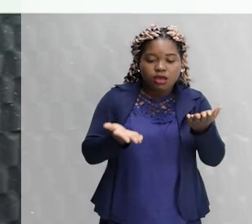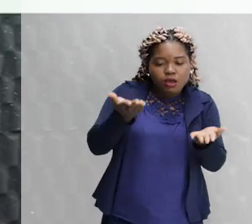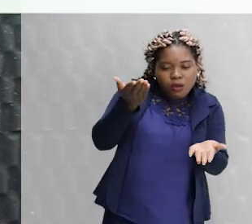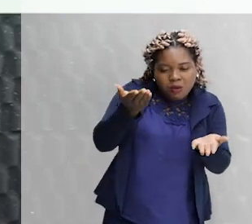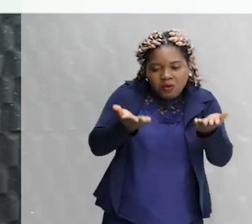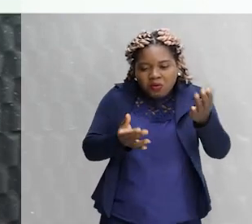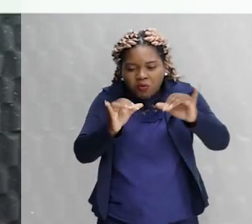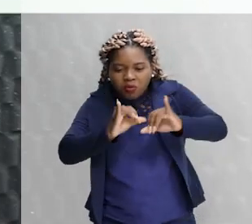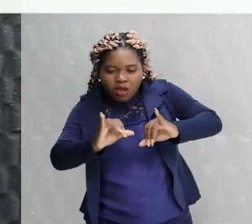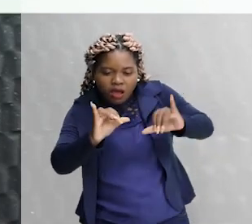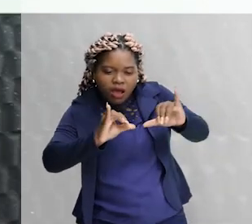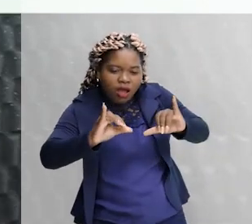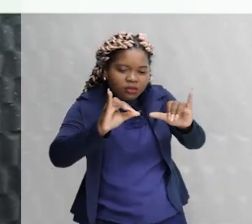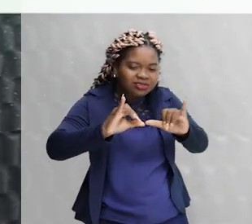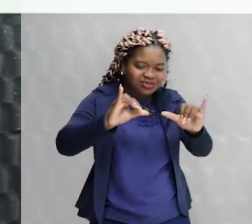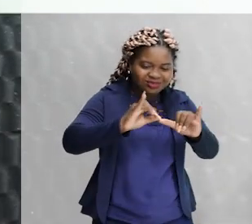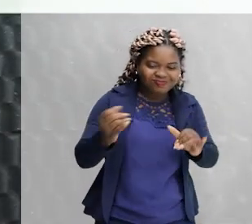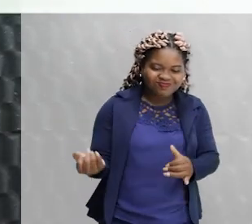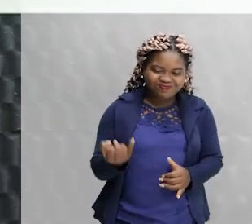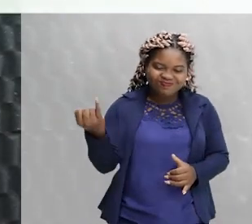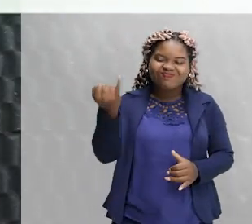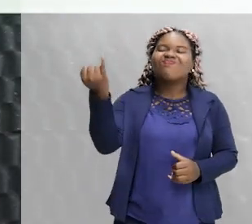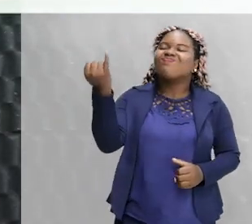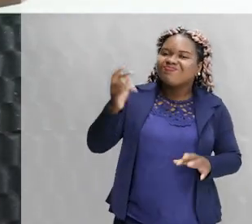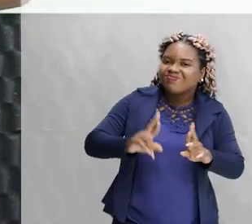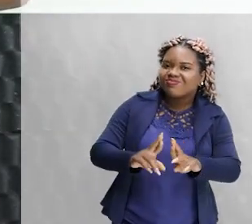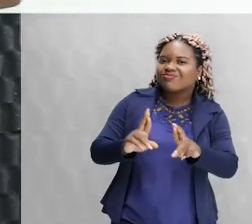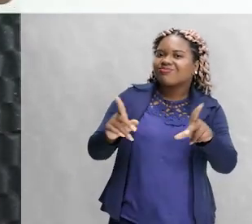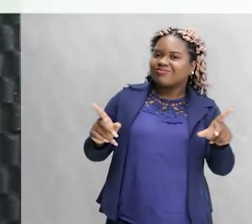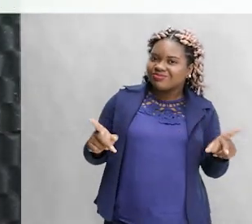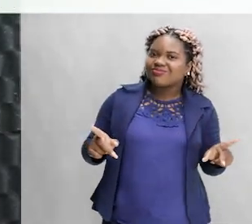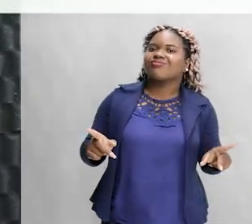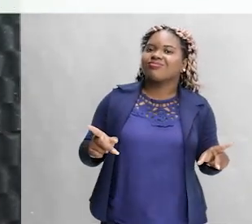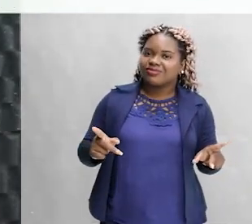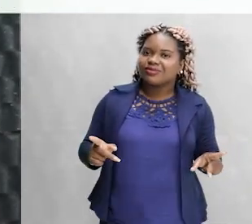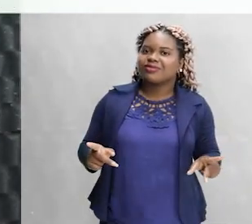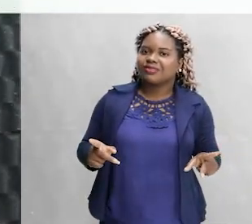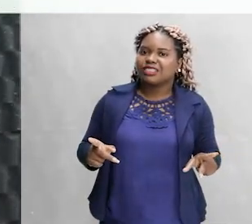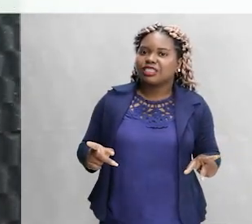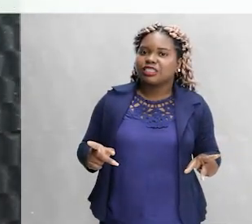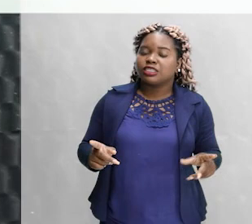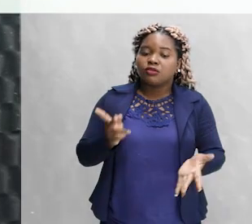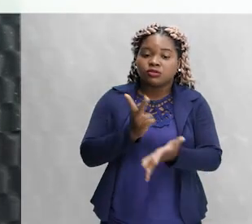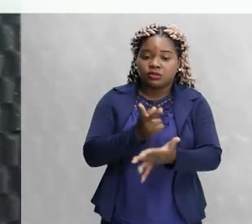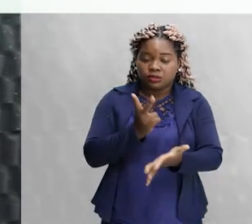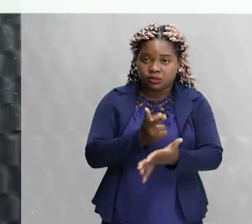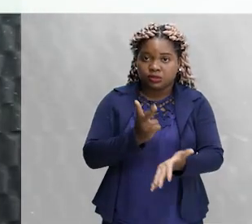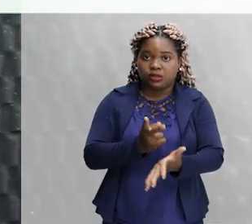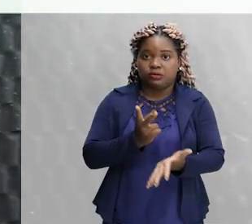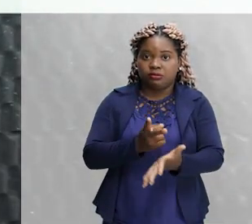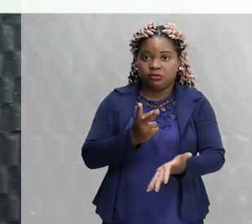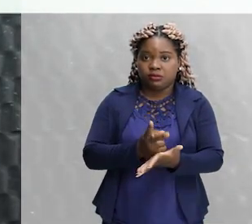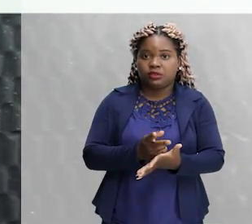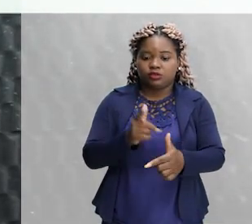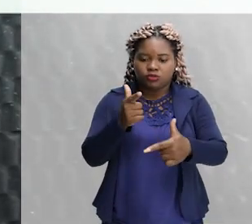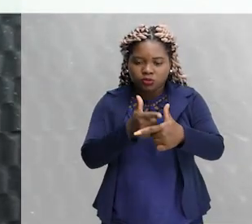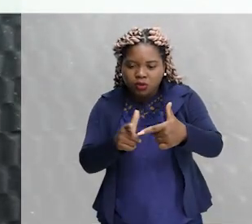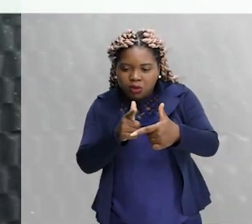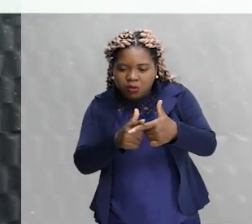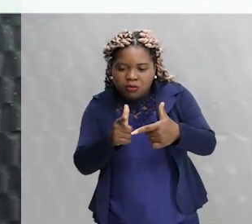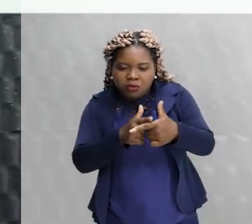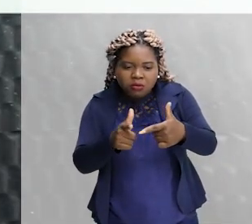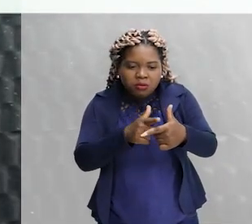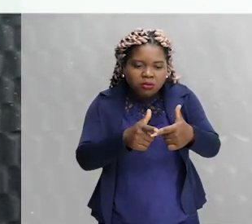os dados eles têm importâncias diferentes. Tá? Então, toda a situação que você se deparar, onde